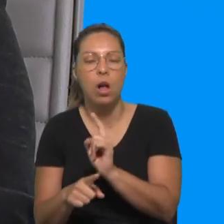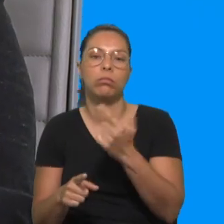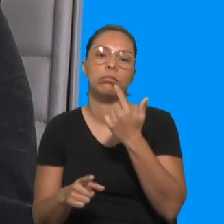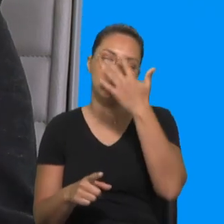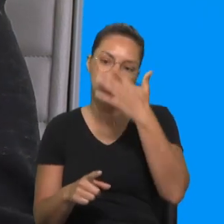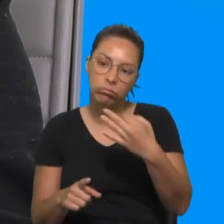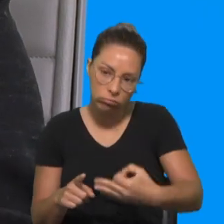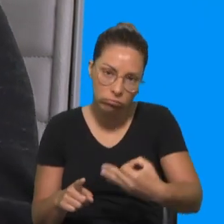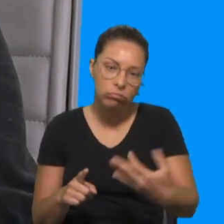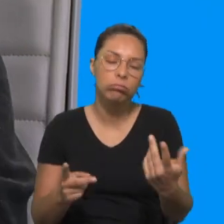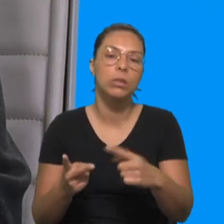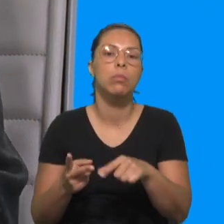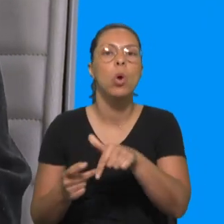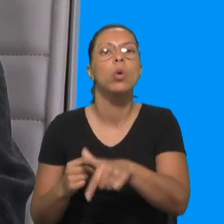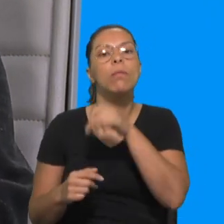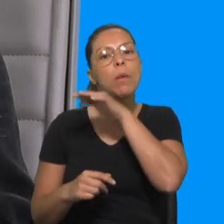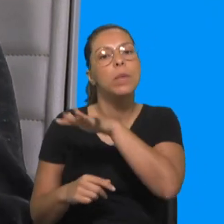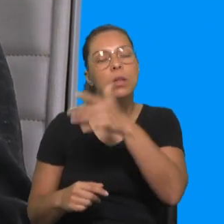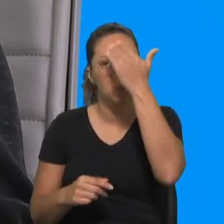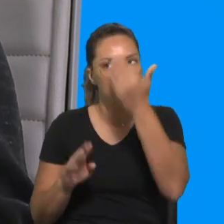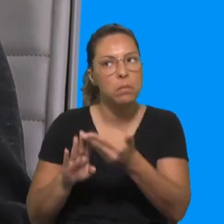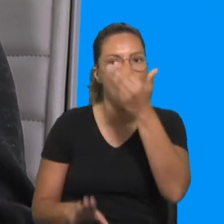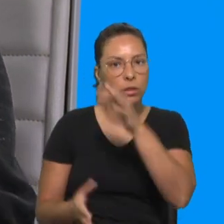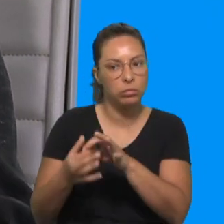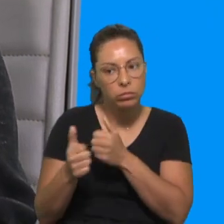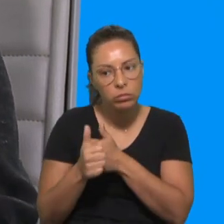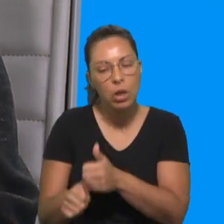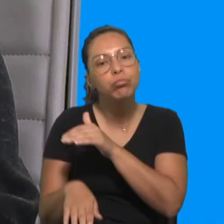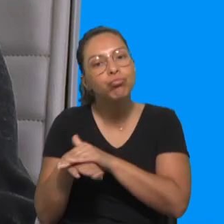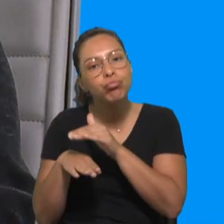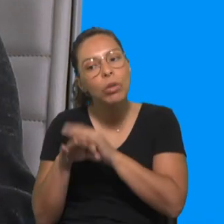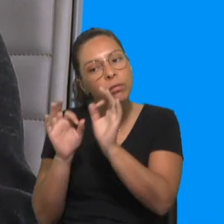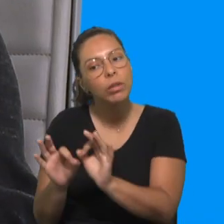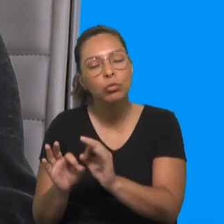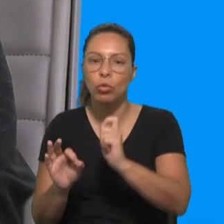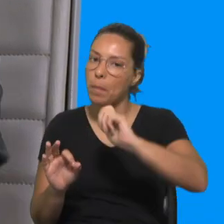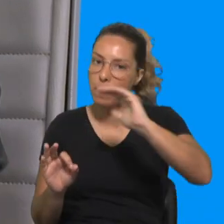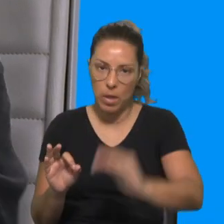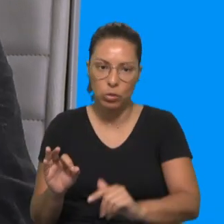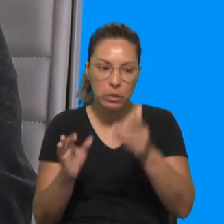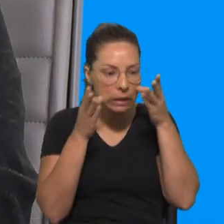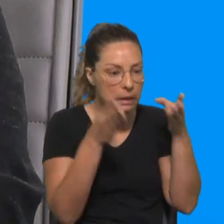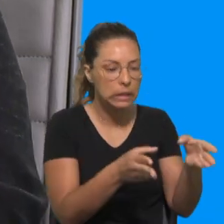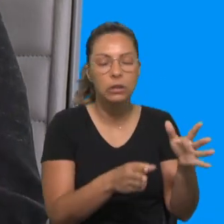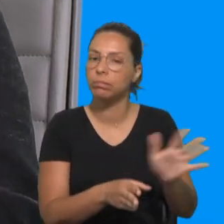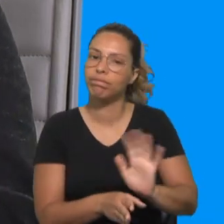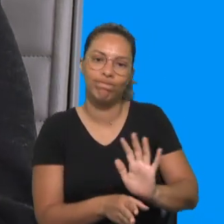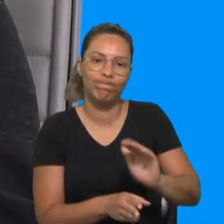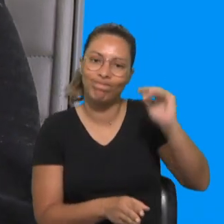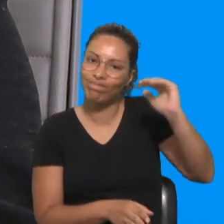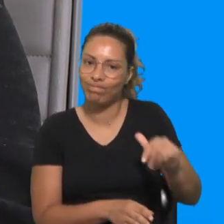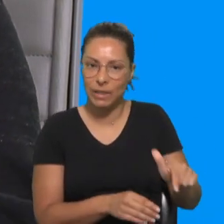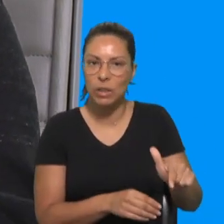orientações, para uma família hoje muito mais ligada aos afetos e menos focada aqui, portanto, nesta realidade